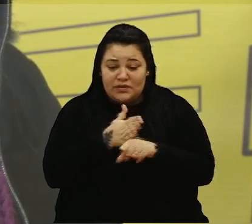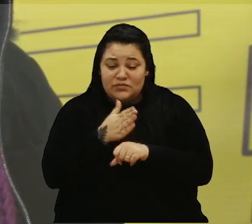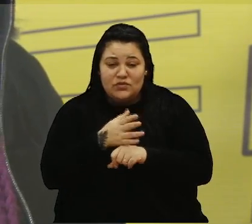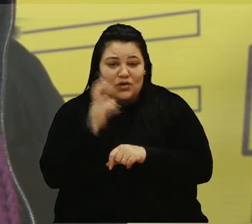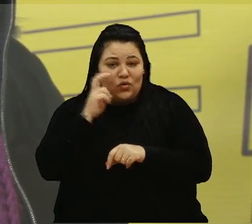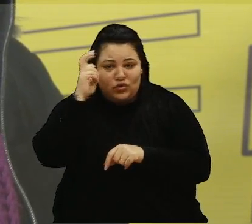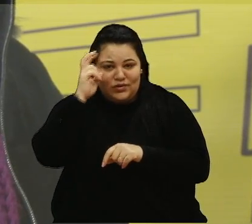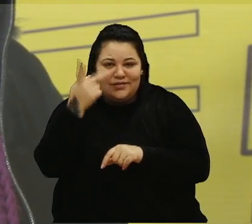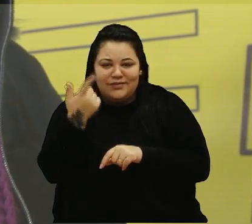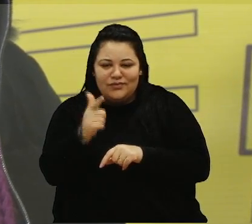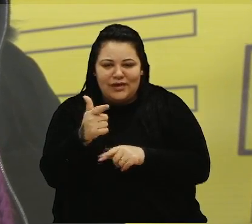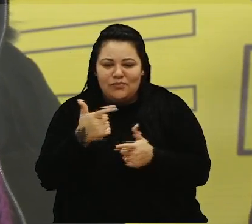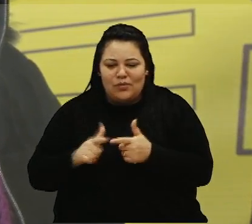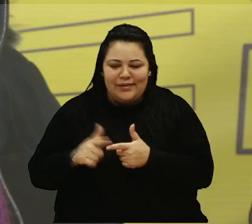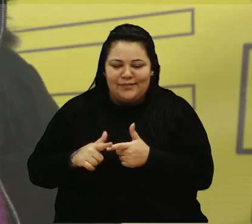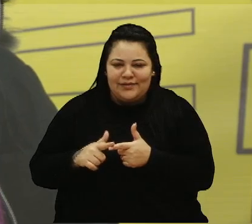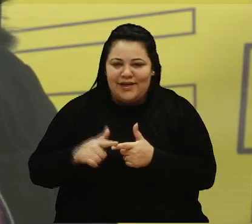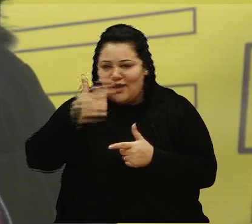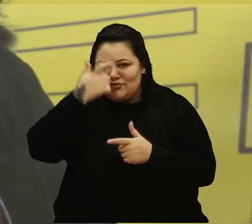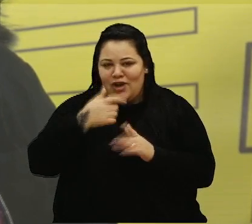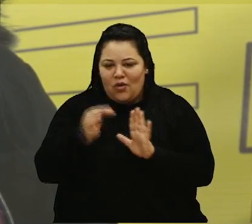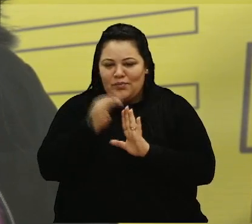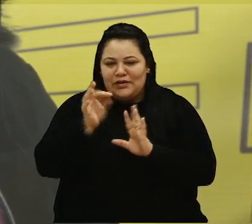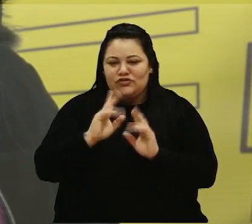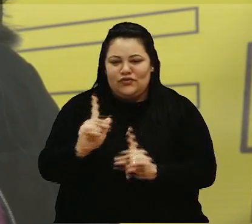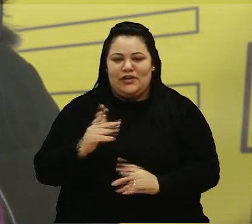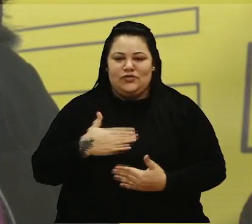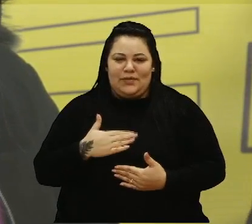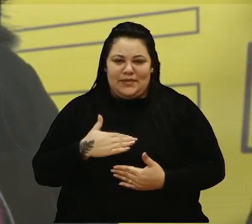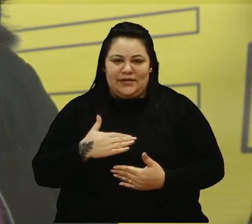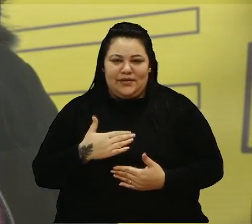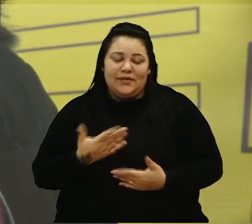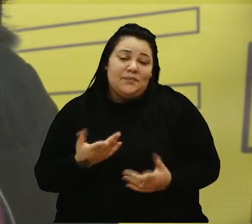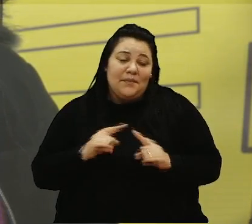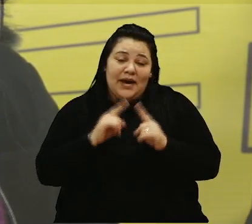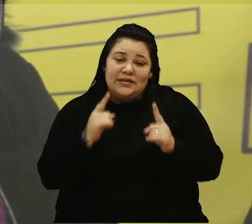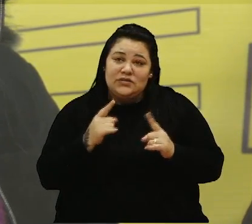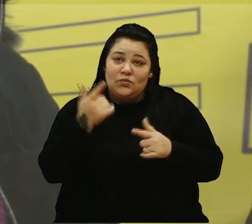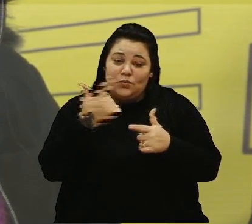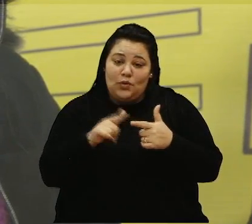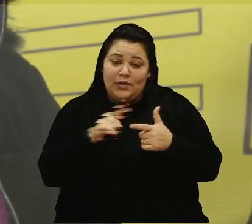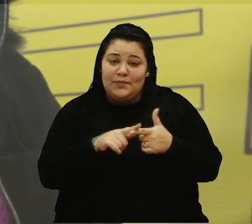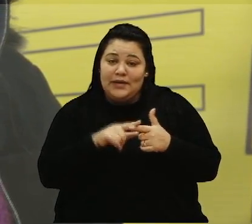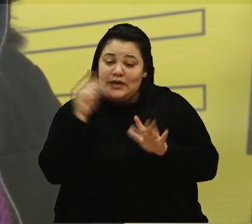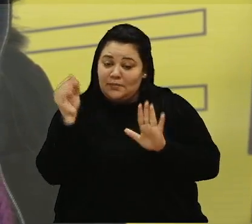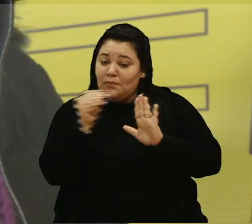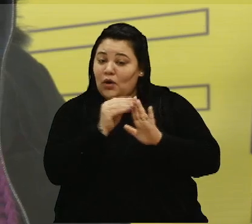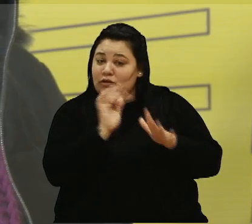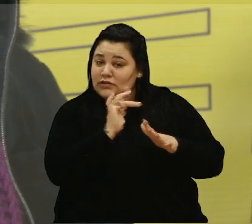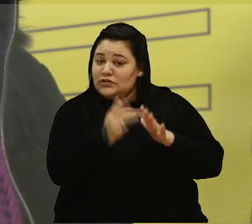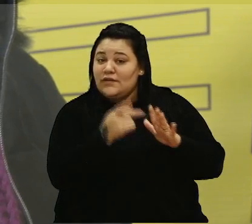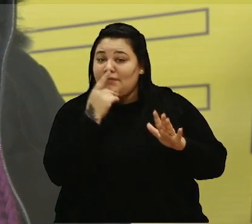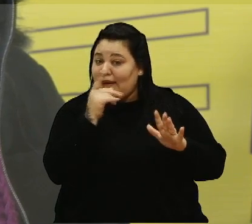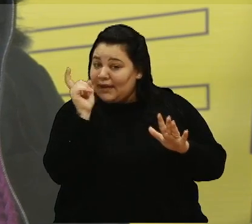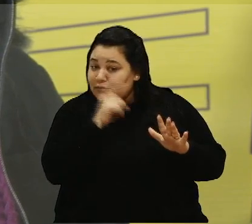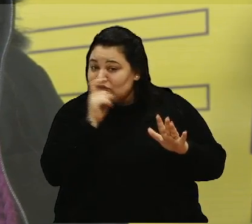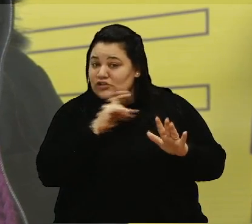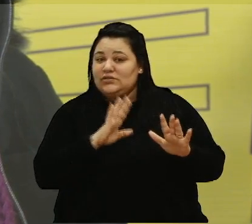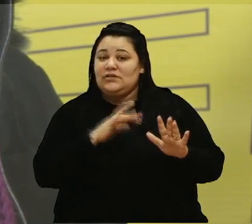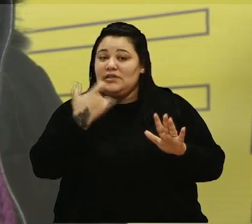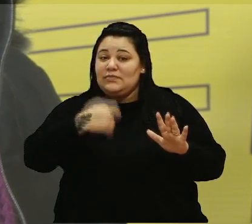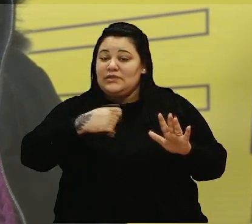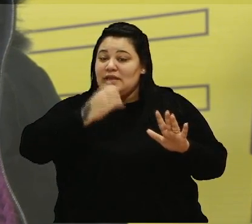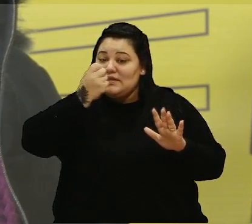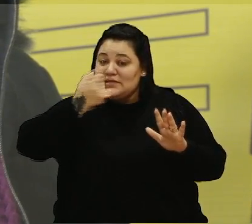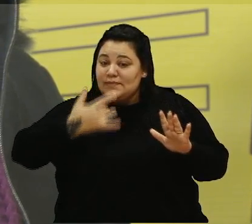tem problema dele discordar e achar que era sim um ponto bom para a cidade. Só tem um problema quando ele fala que a gente está mentindo, né? Então ele deveria